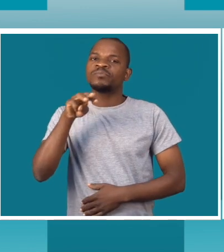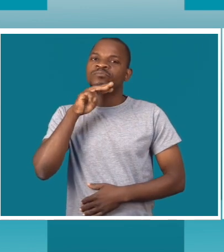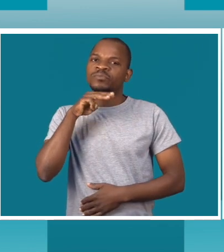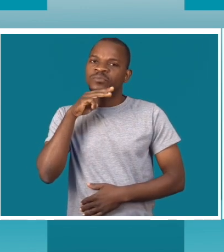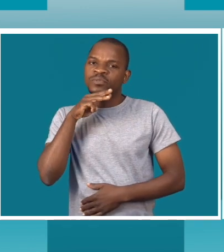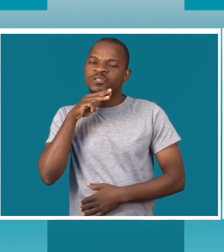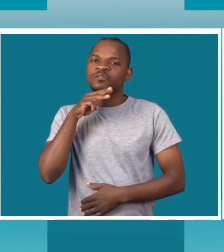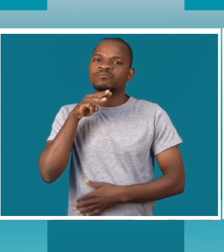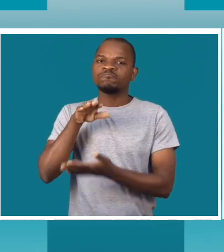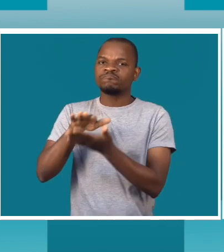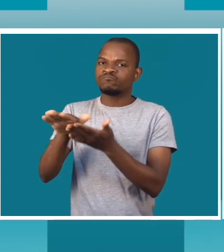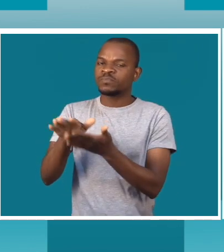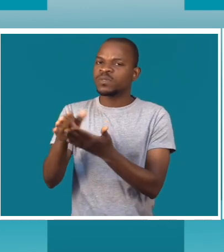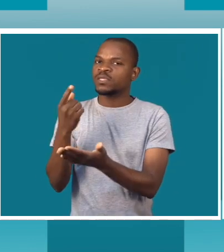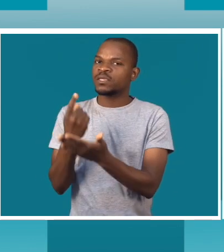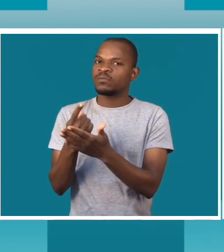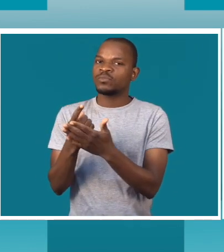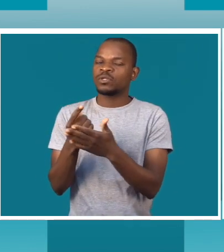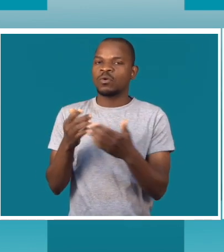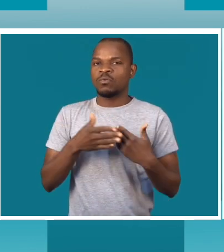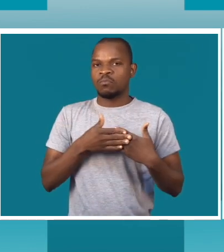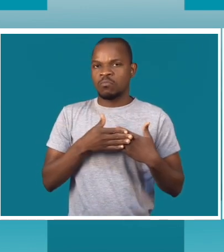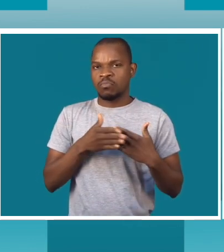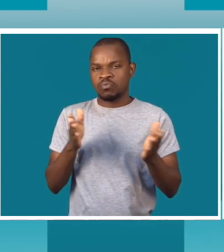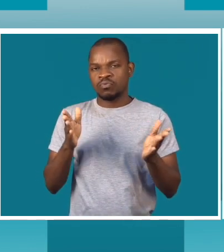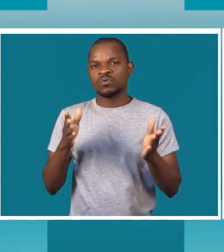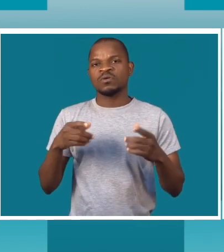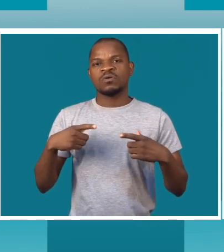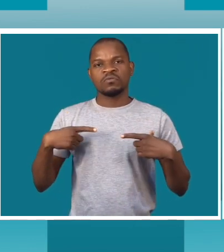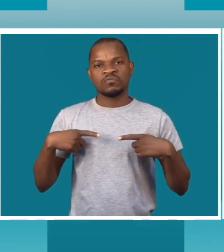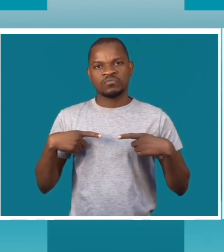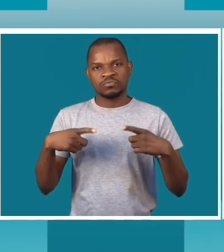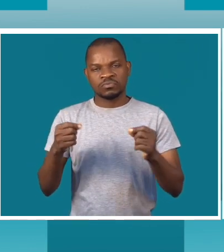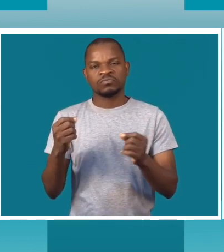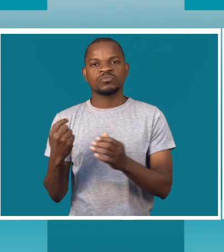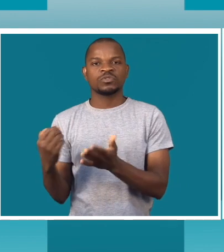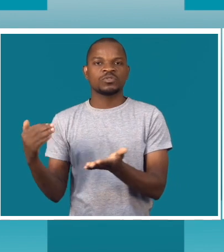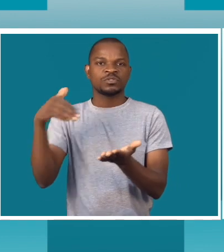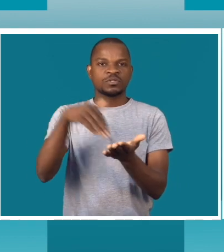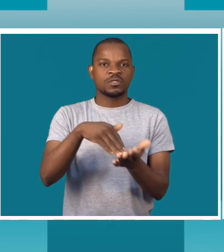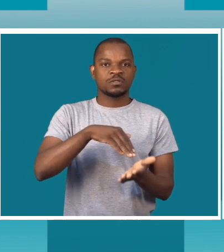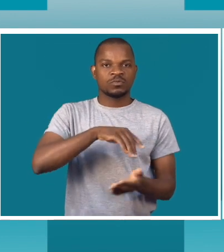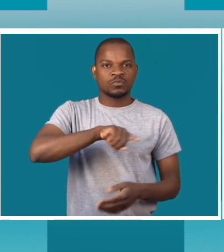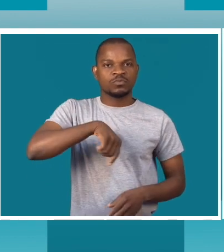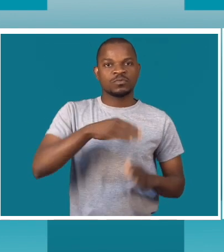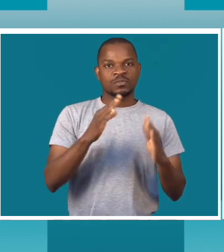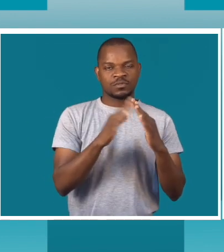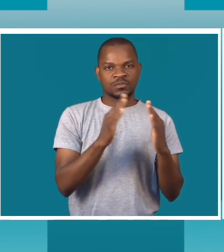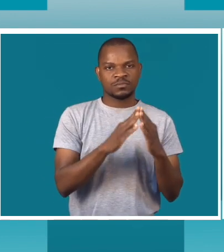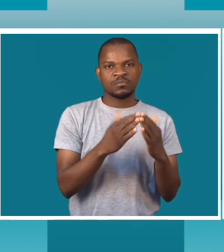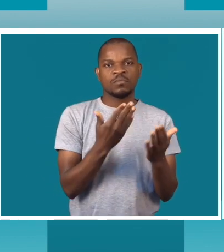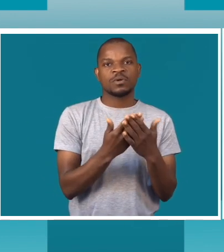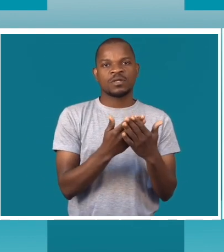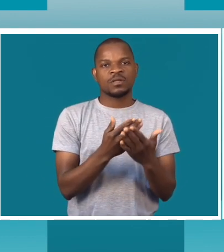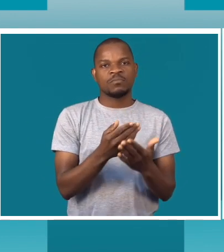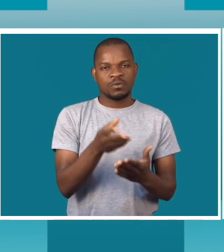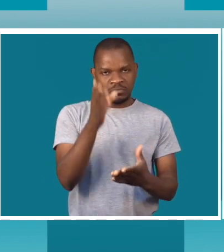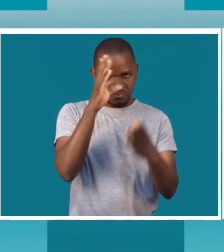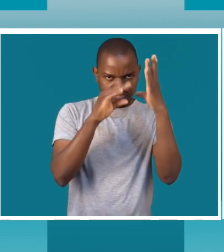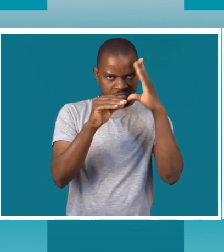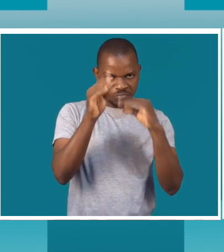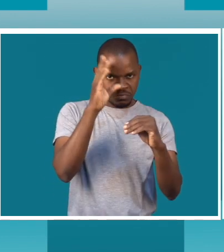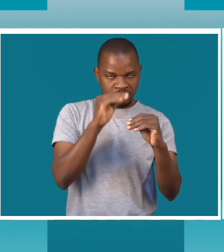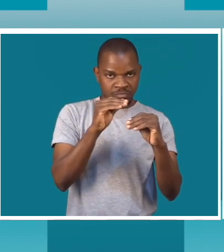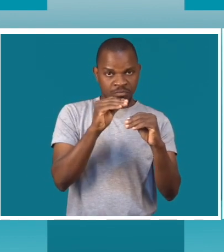que tenha a vontade e a parcela é até aqui pra ver se poder ter esse